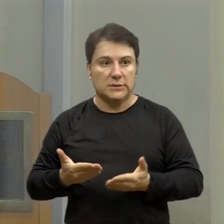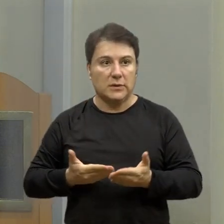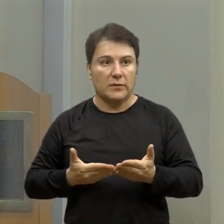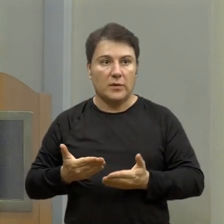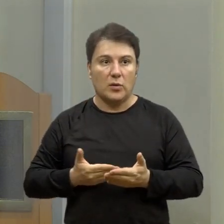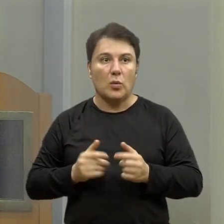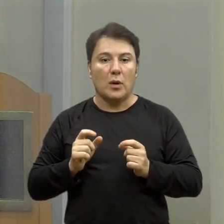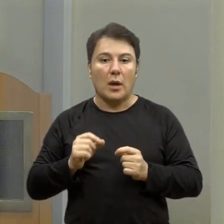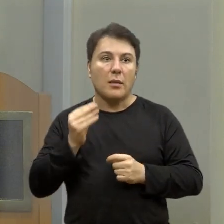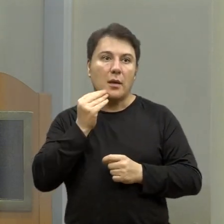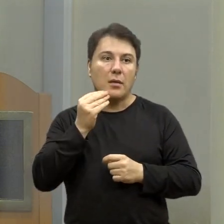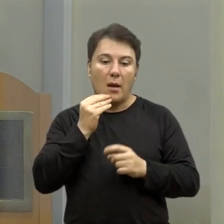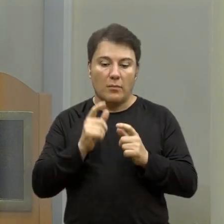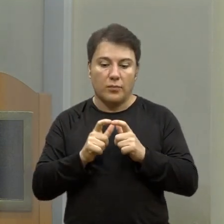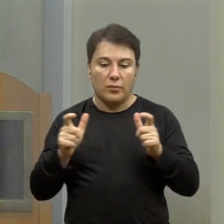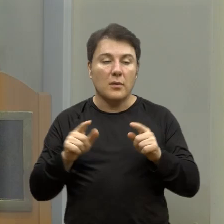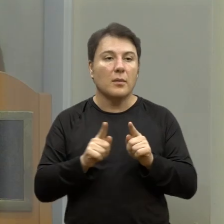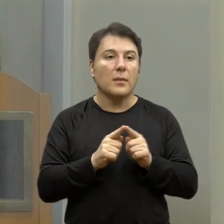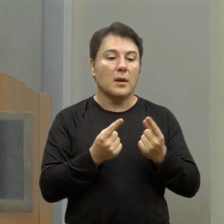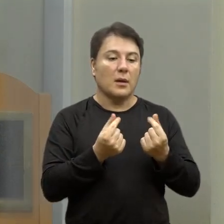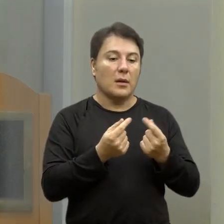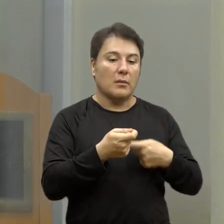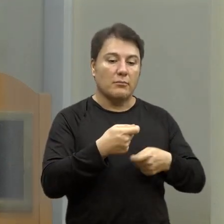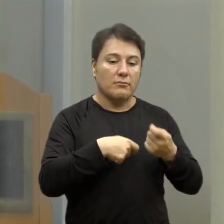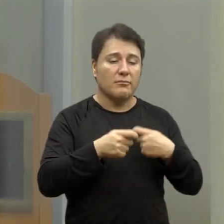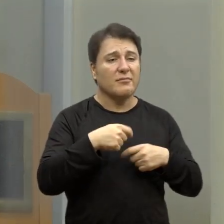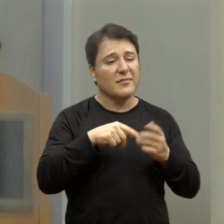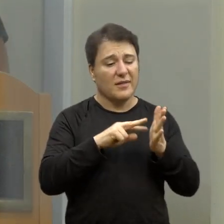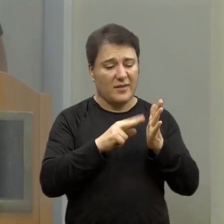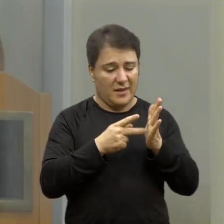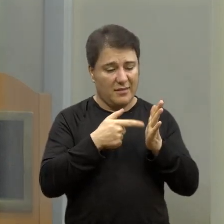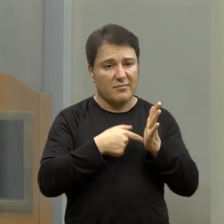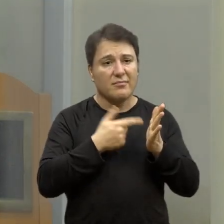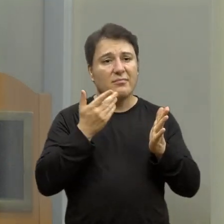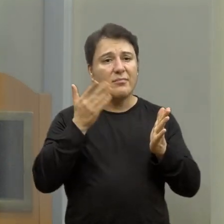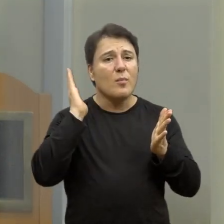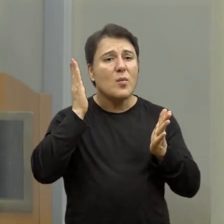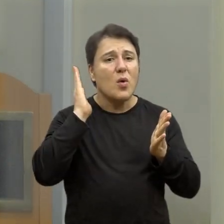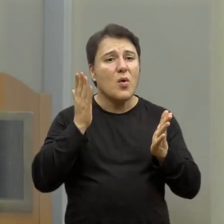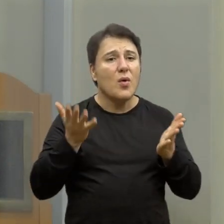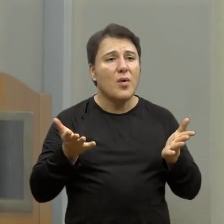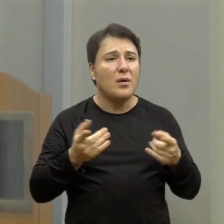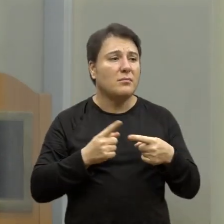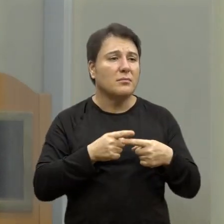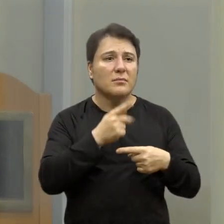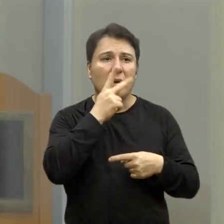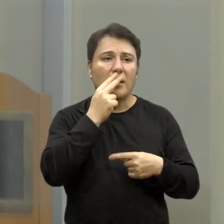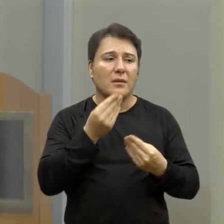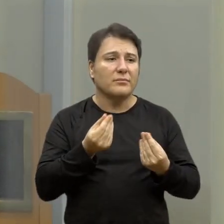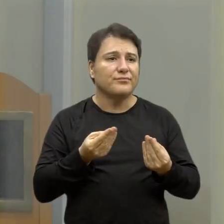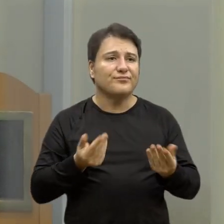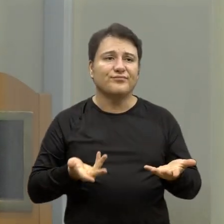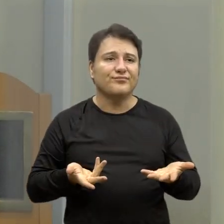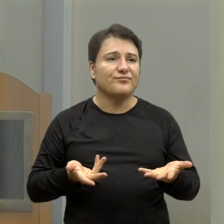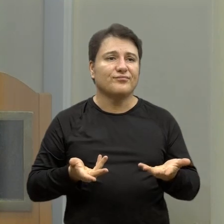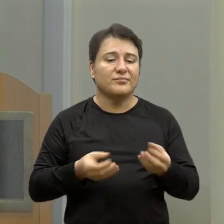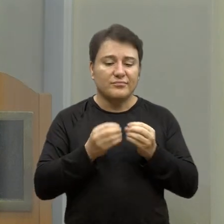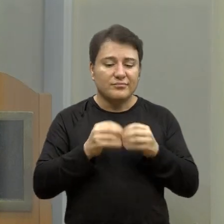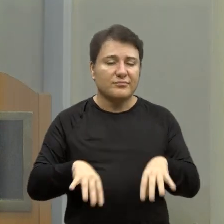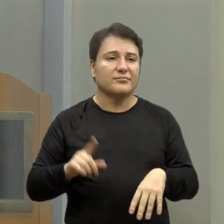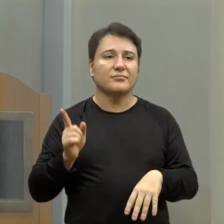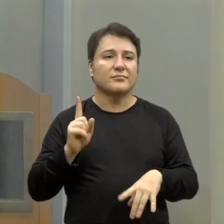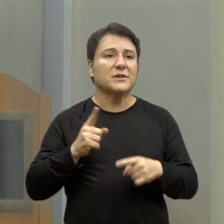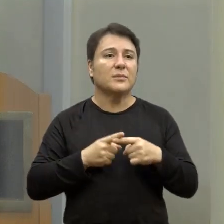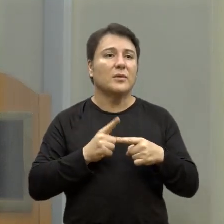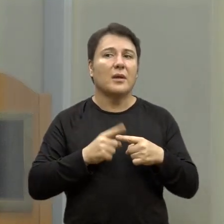com menos, e tem economia burra, uma economia que é o barato que sai caro, uma economia que não tem qualquer